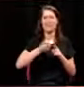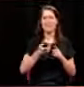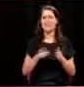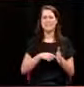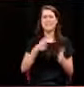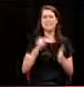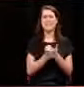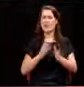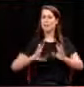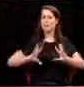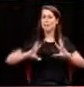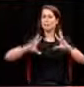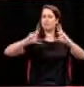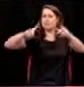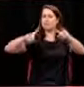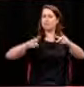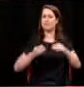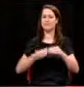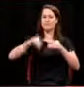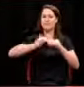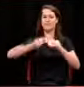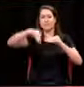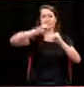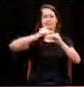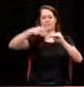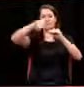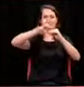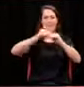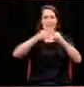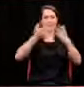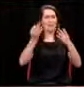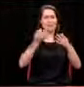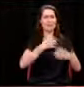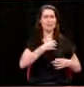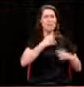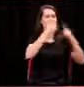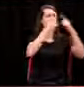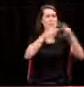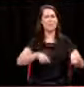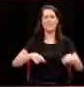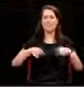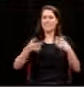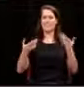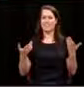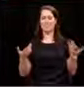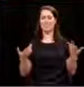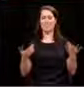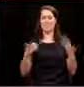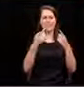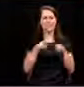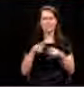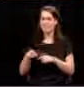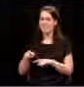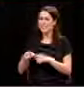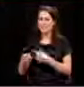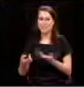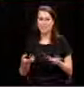inovando, vai se diferenciando cada vez mais de todos os